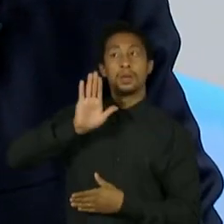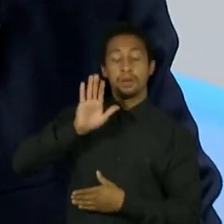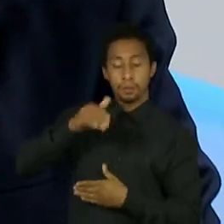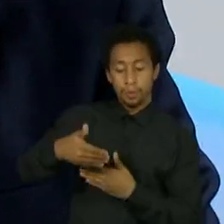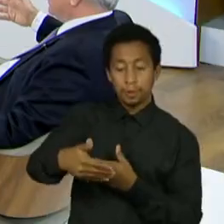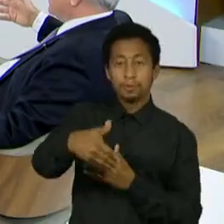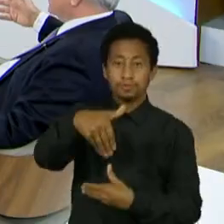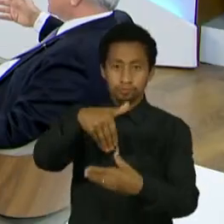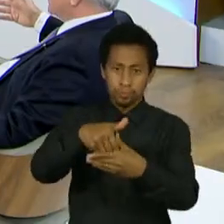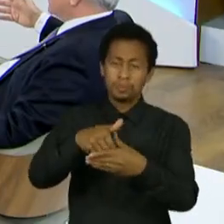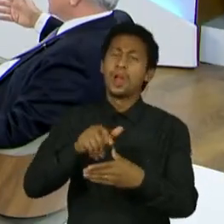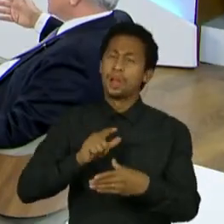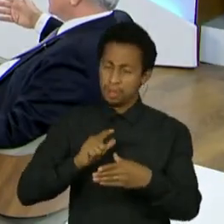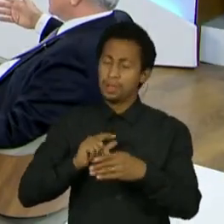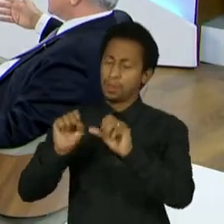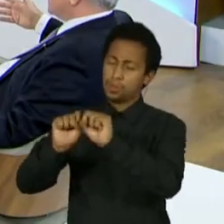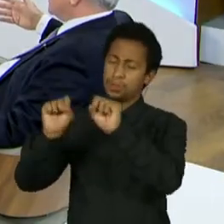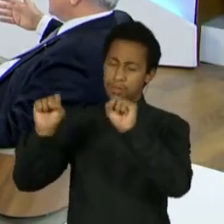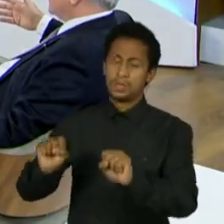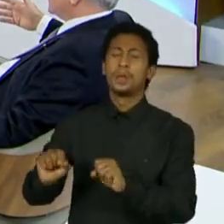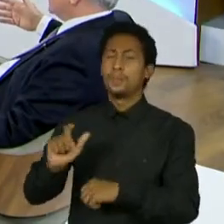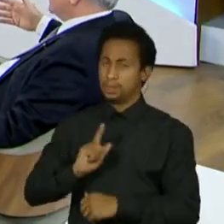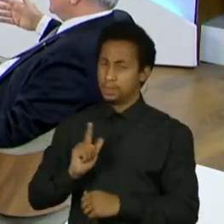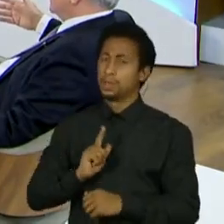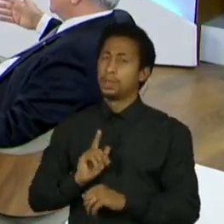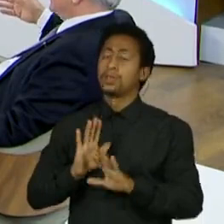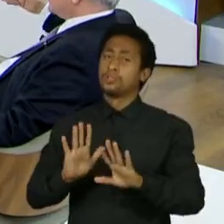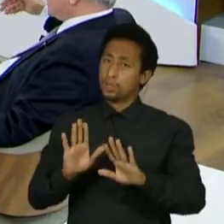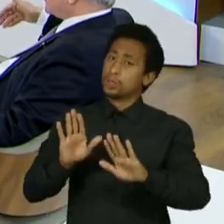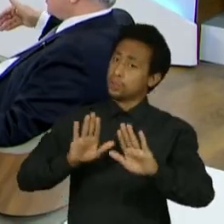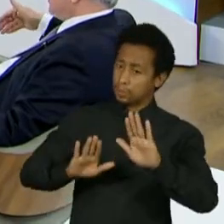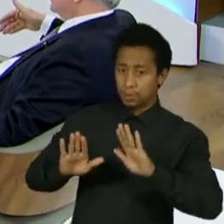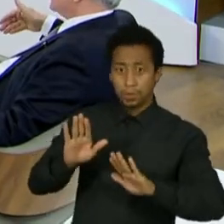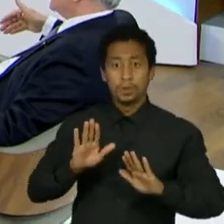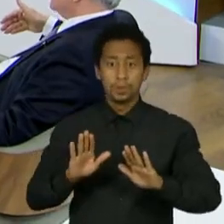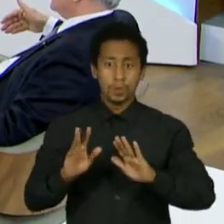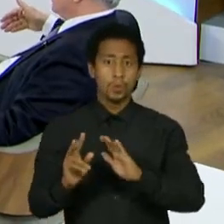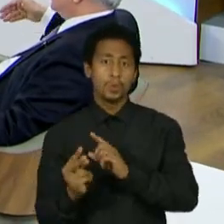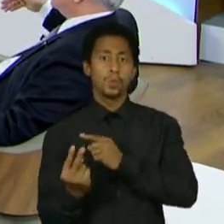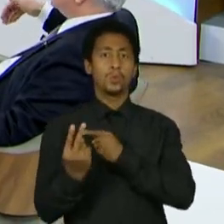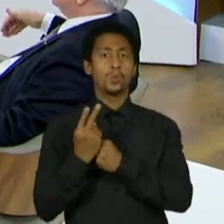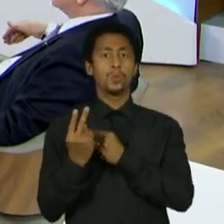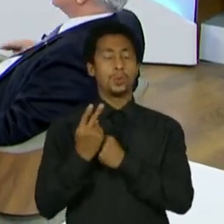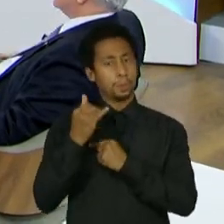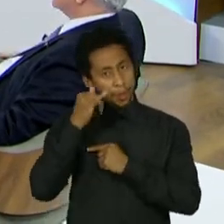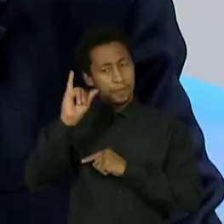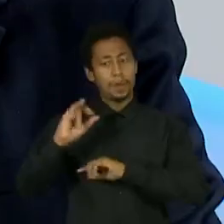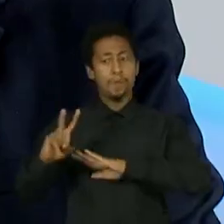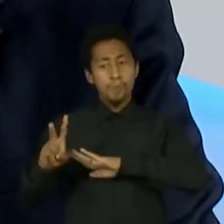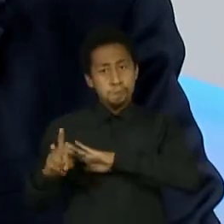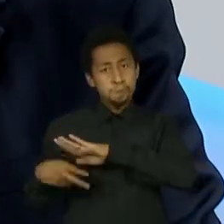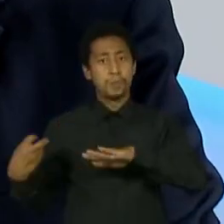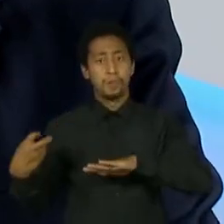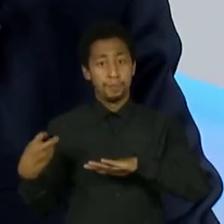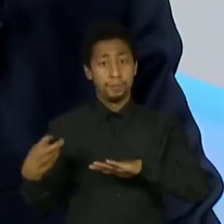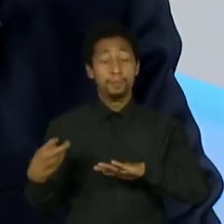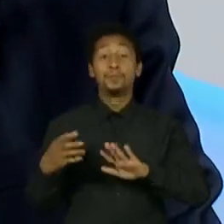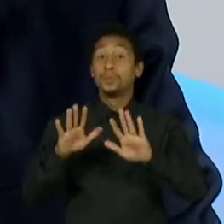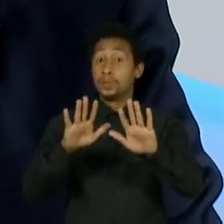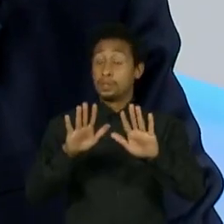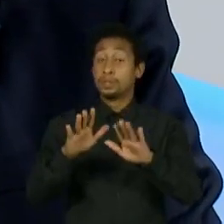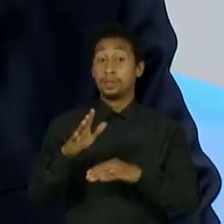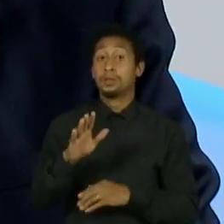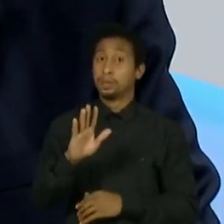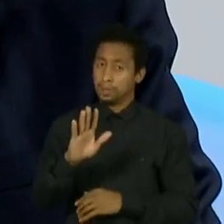evidentemente que nos preocupamos com a segurança cibernética Nós já somos do ponto de vista da segurança